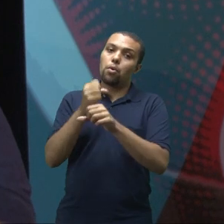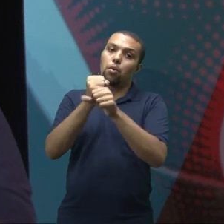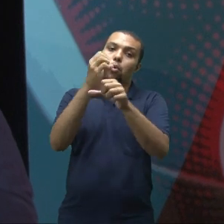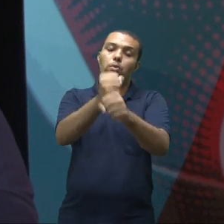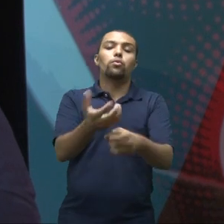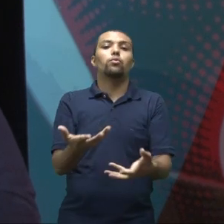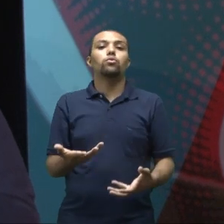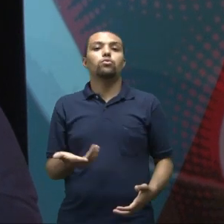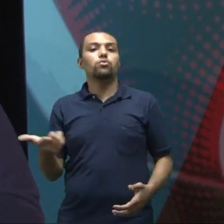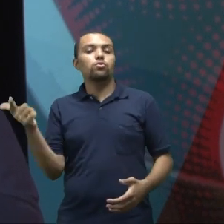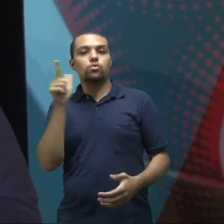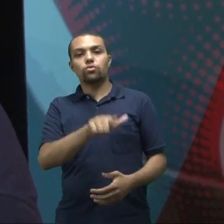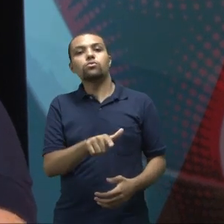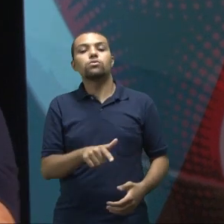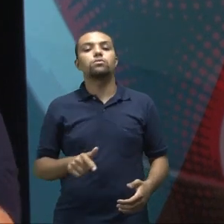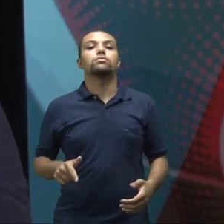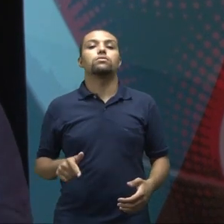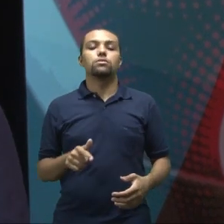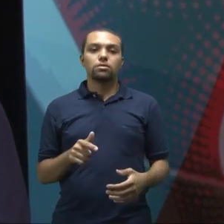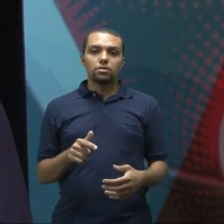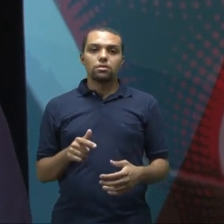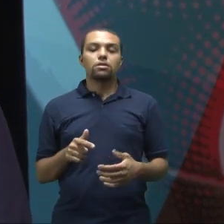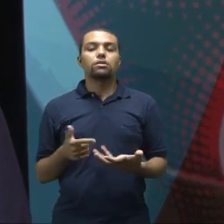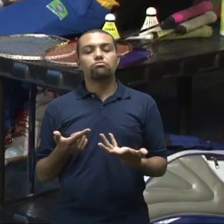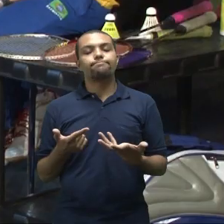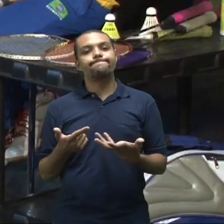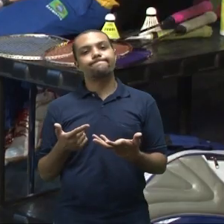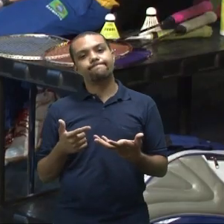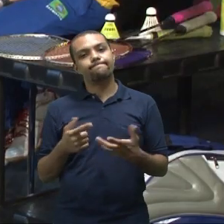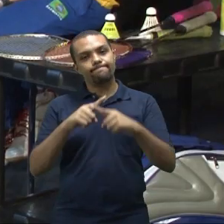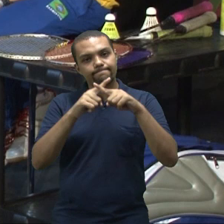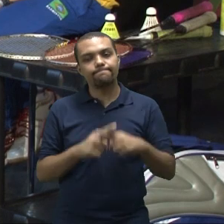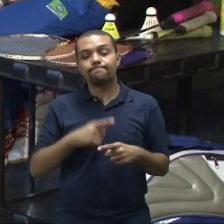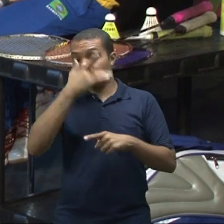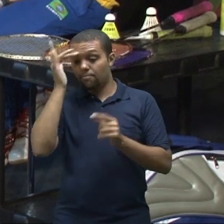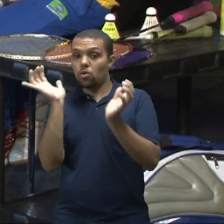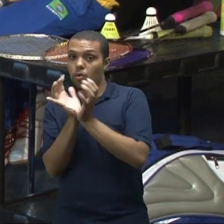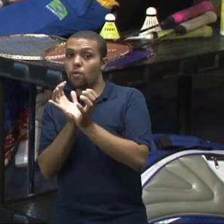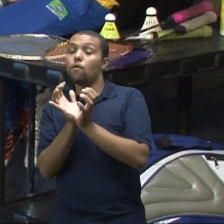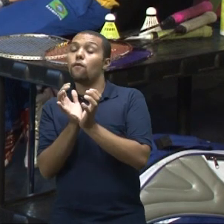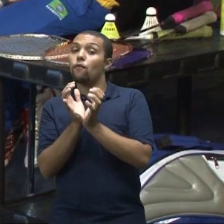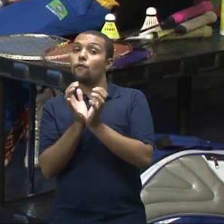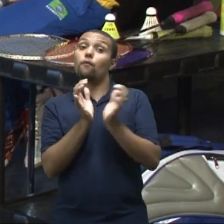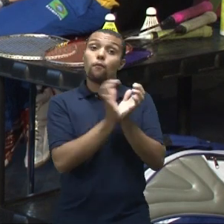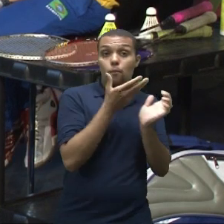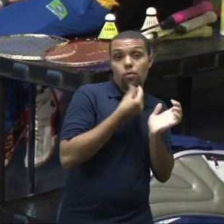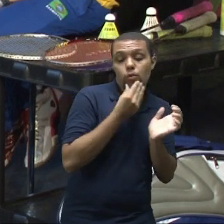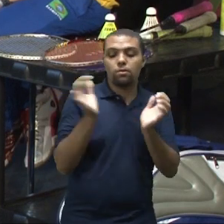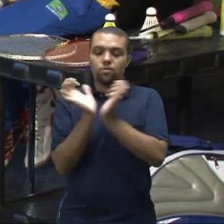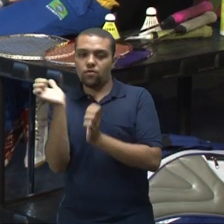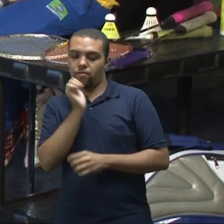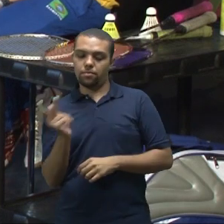conseguindo pontos para o ranking, uhum, né, para conseguir participar das competições. Tanto, né, o pessoal masculino quanto